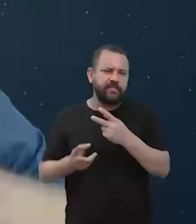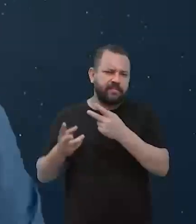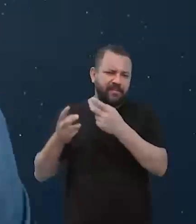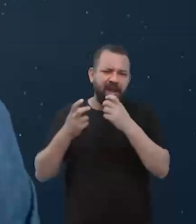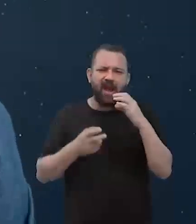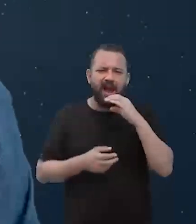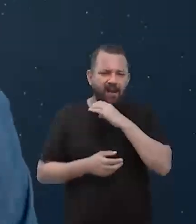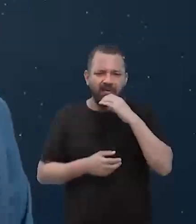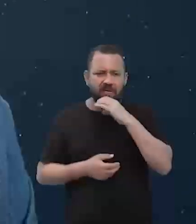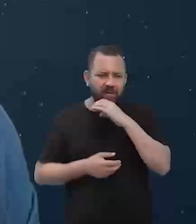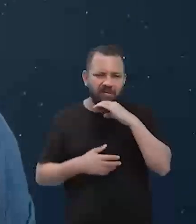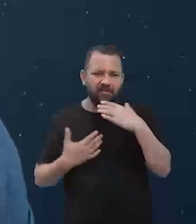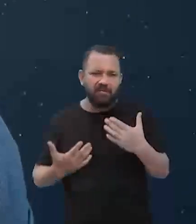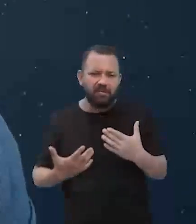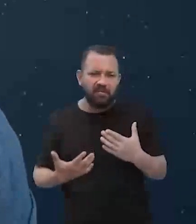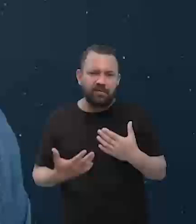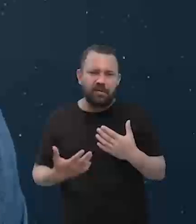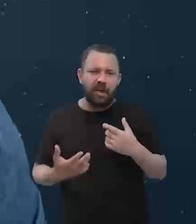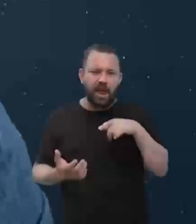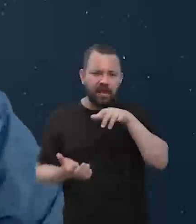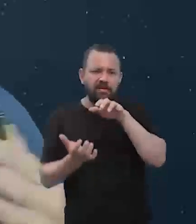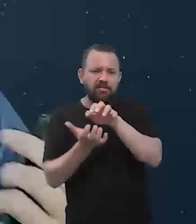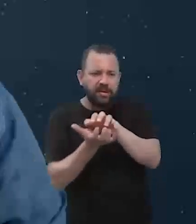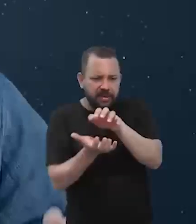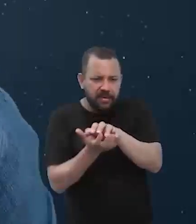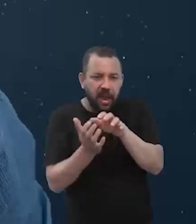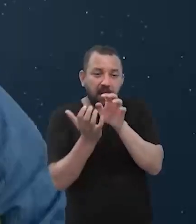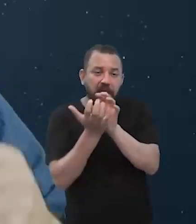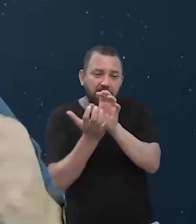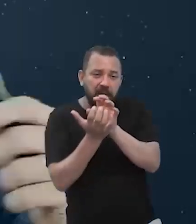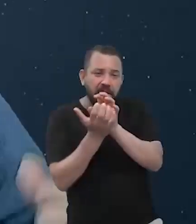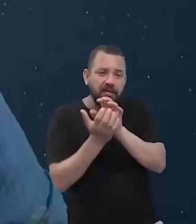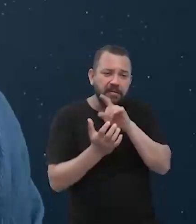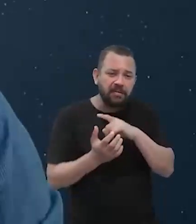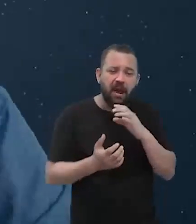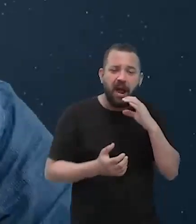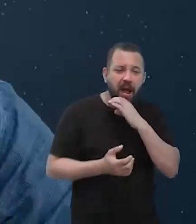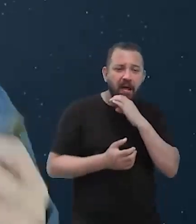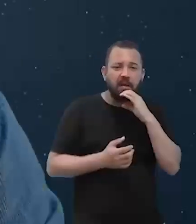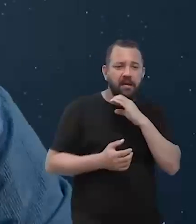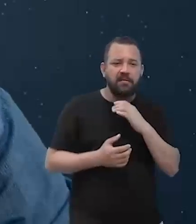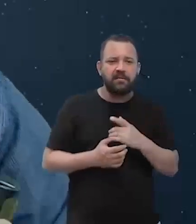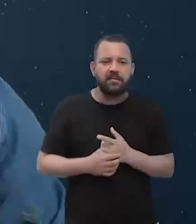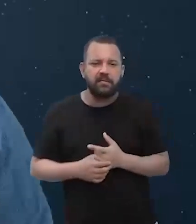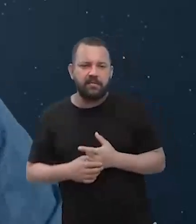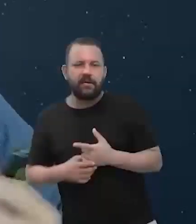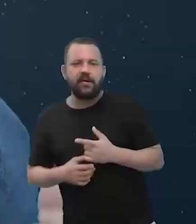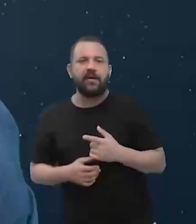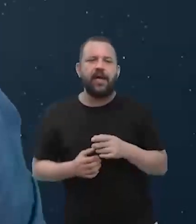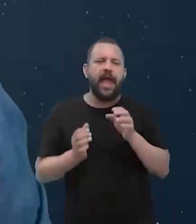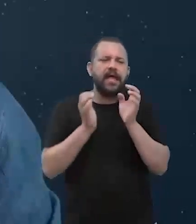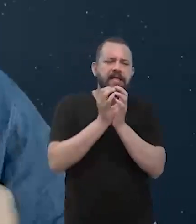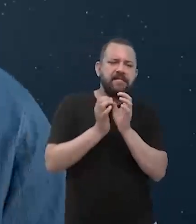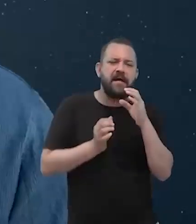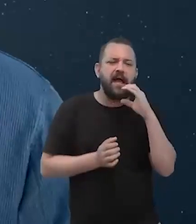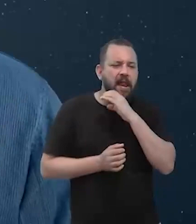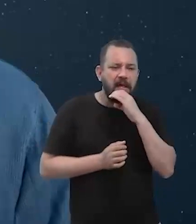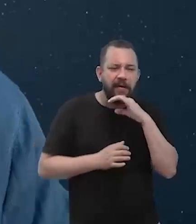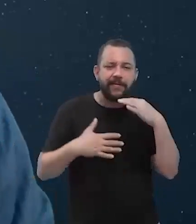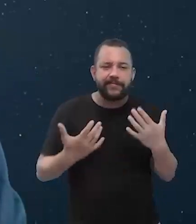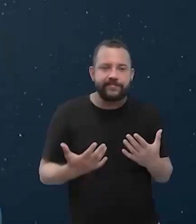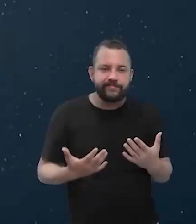a gente aqui que mora no Recife, você já deve ter dito isso milhões de vezes, Recife tá um calor dos infernos. Pois é, meu